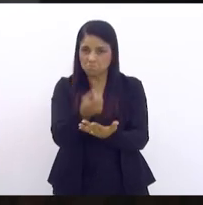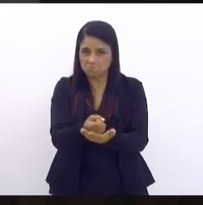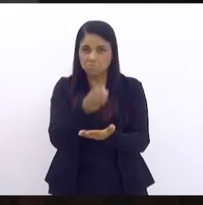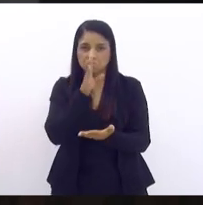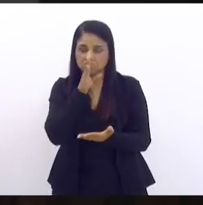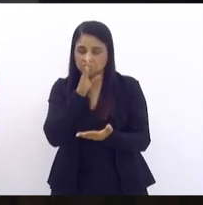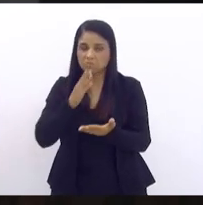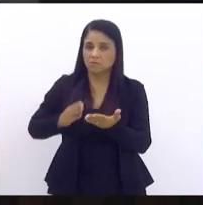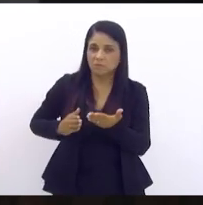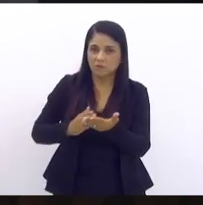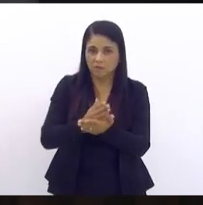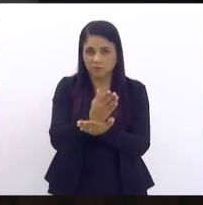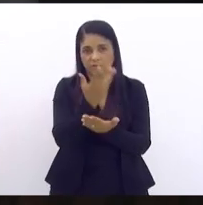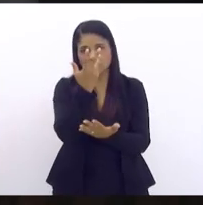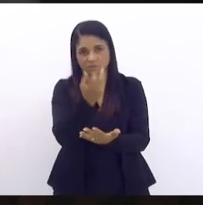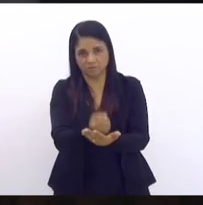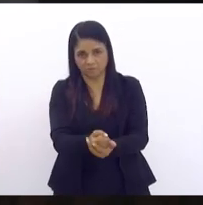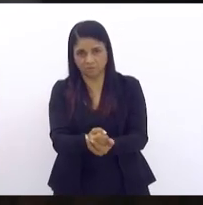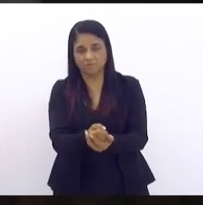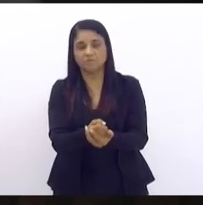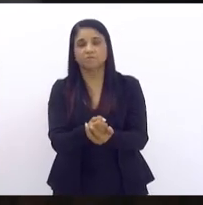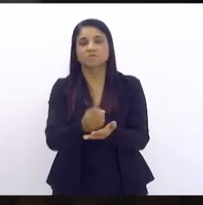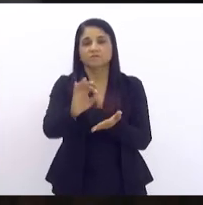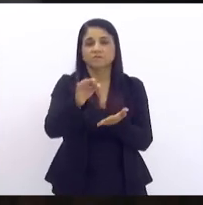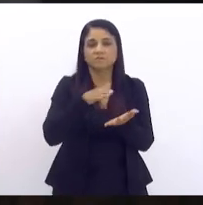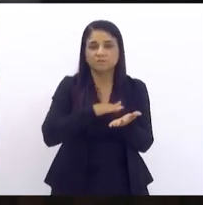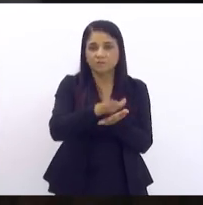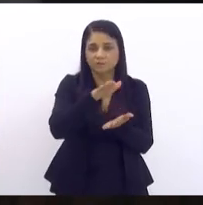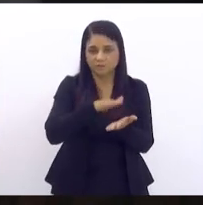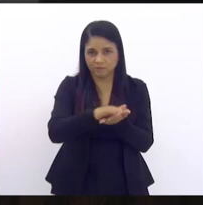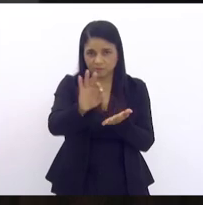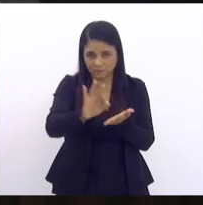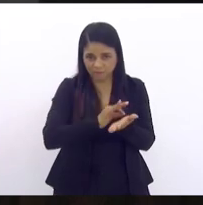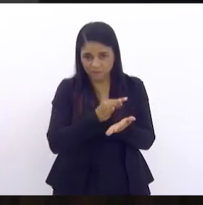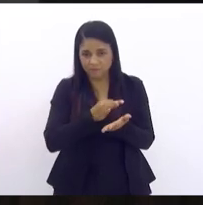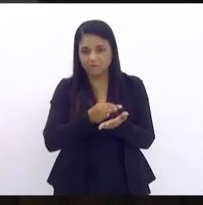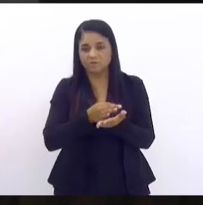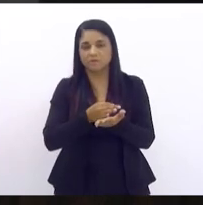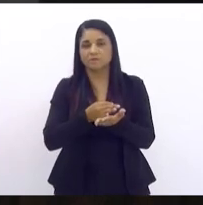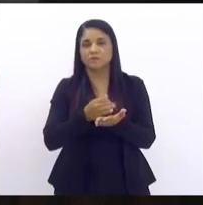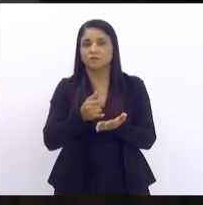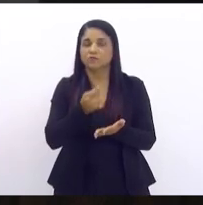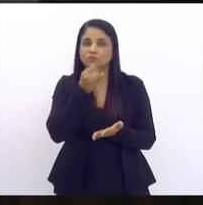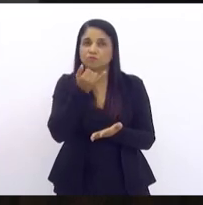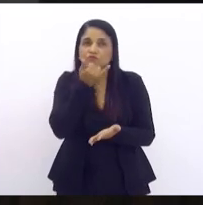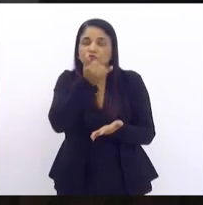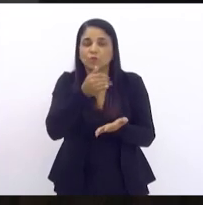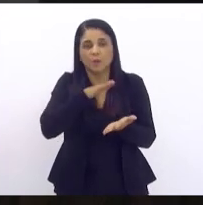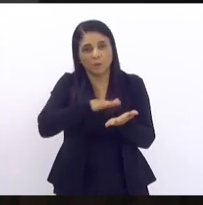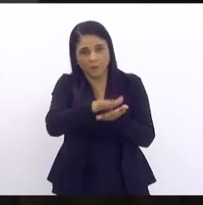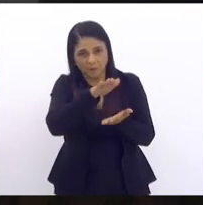aprovam, permaneçam como estão. Aprovado, vai a publicação. Promulgação, perdão.